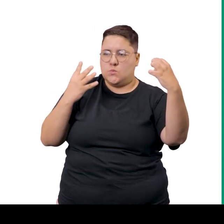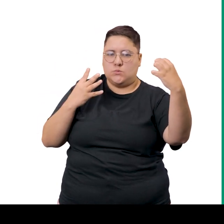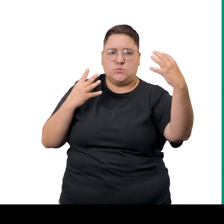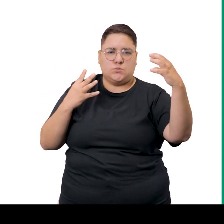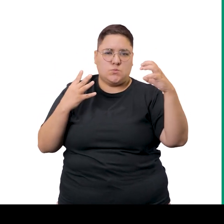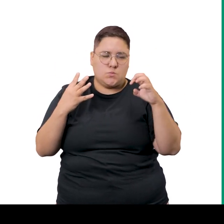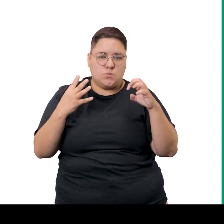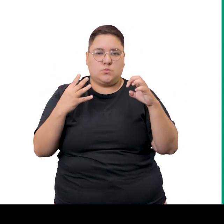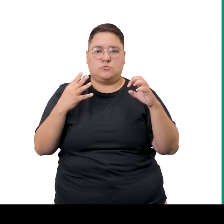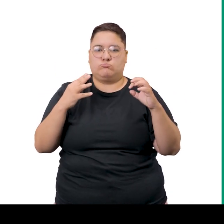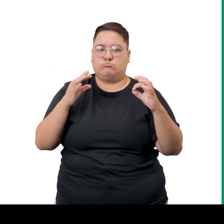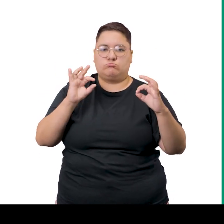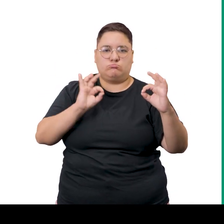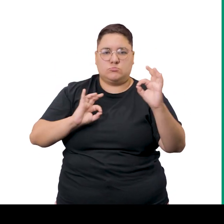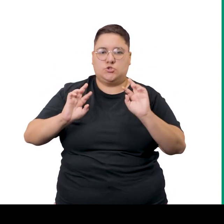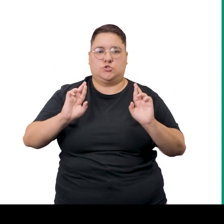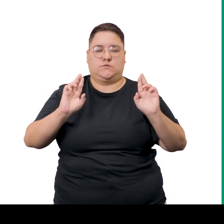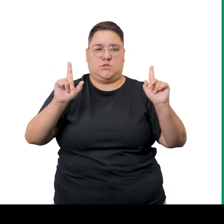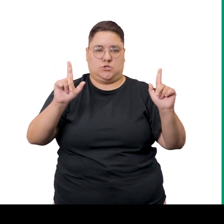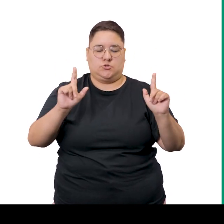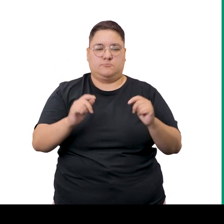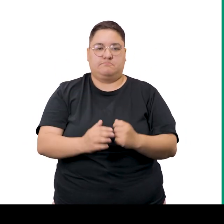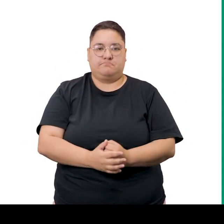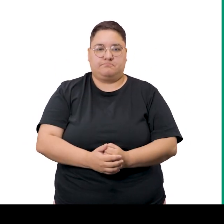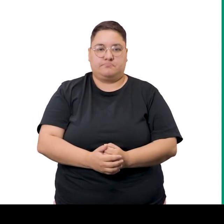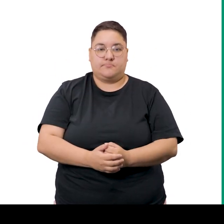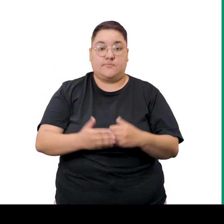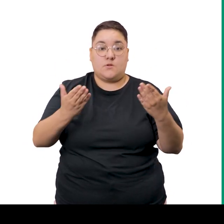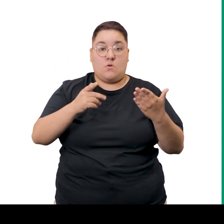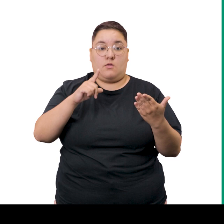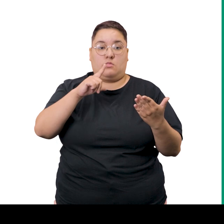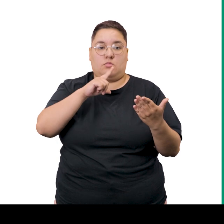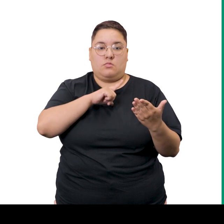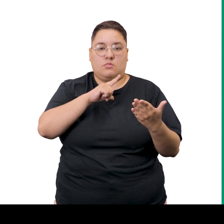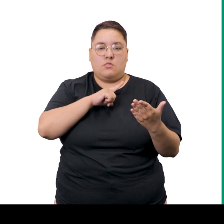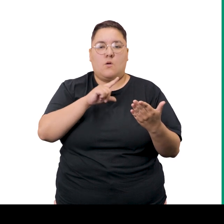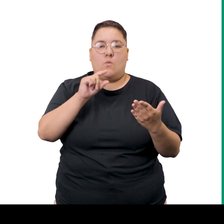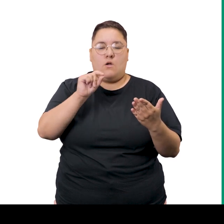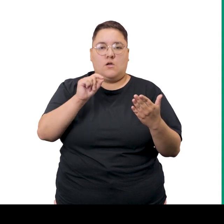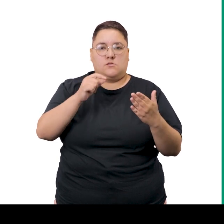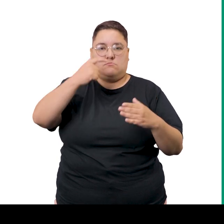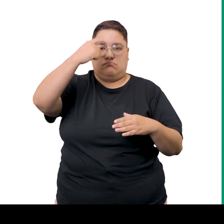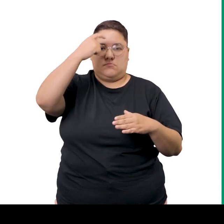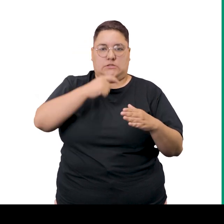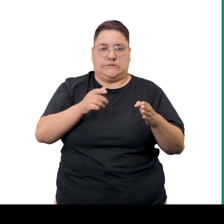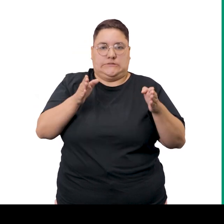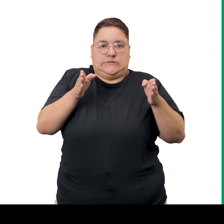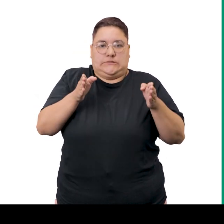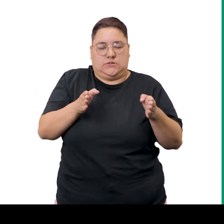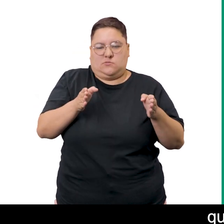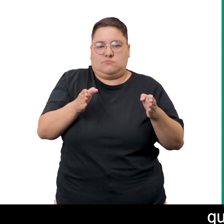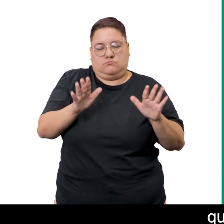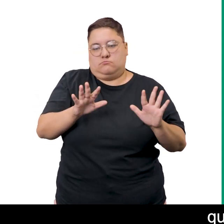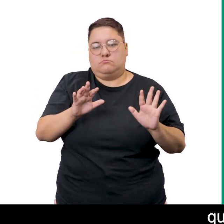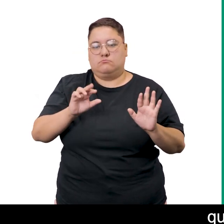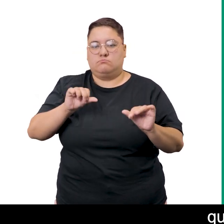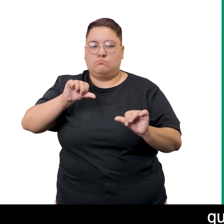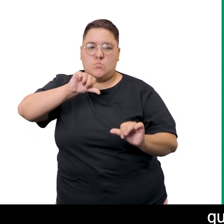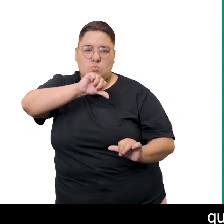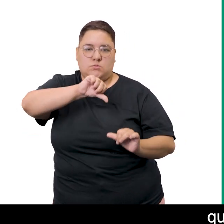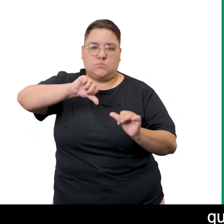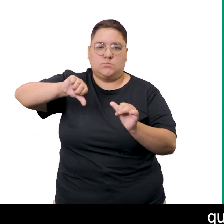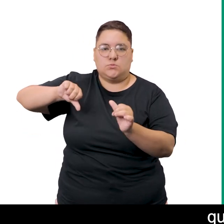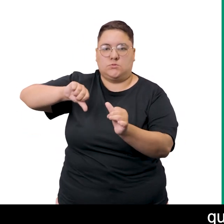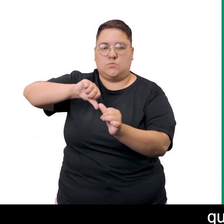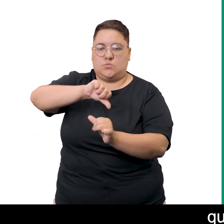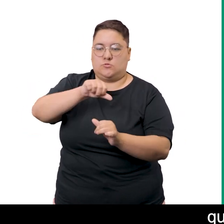dinamizados. Existe agora um menor compromisso com a centralização dos indivíduos retratados, que ocupam também